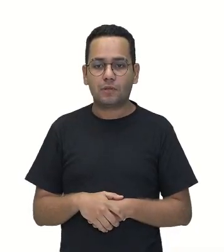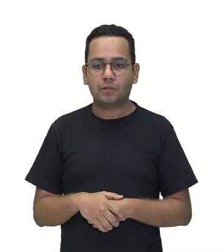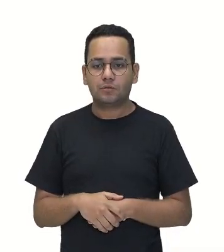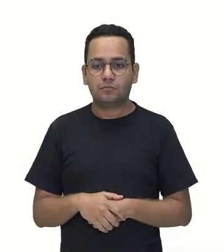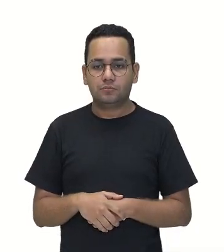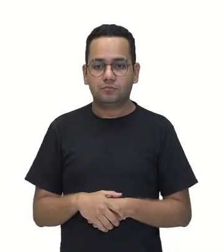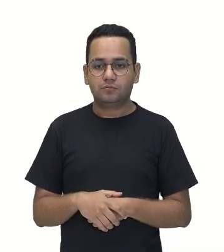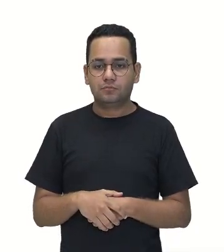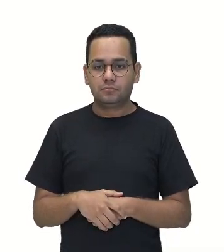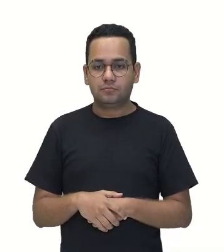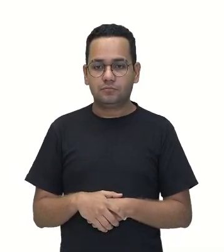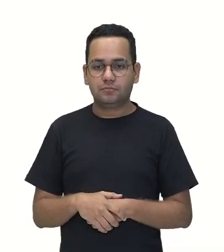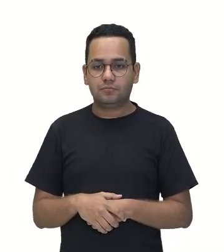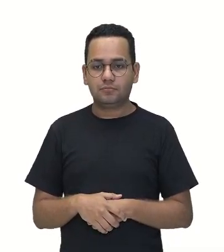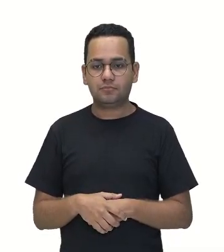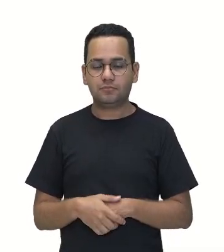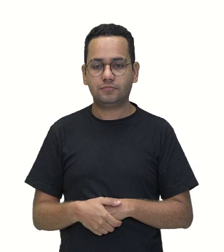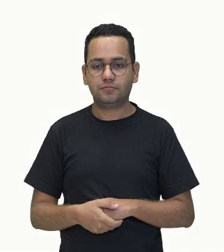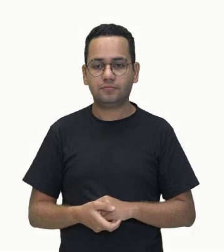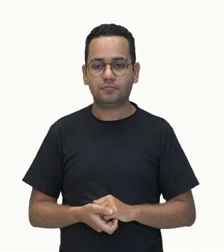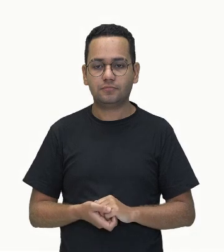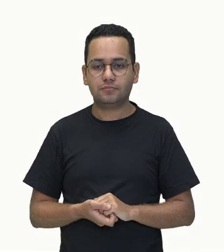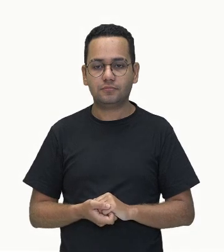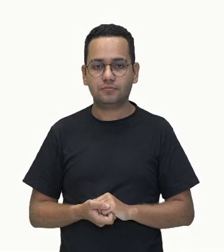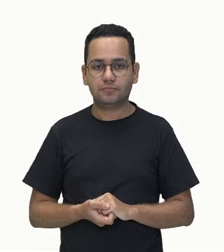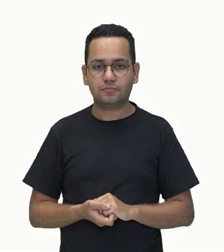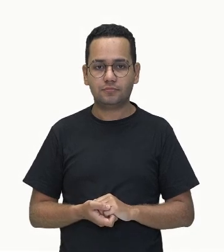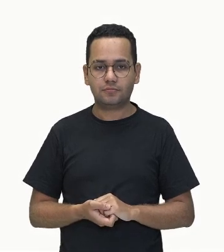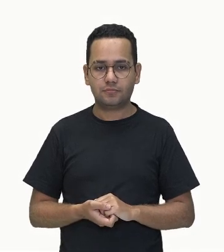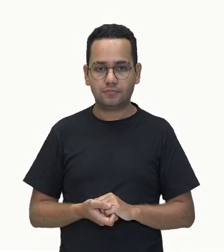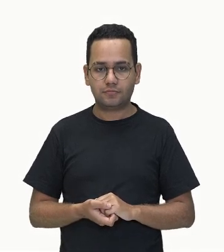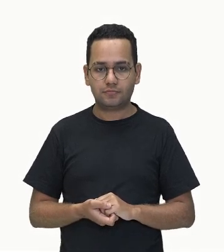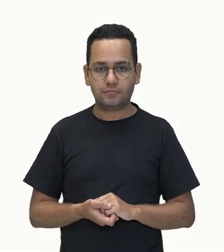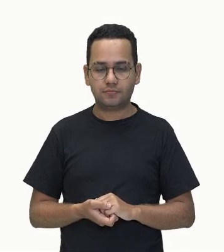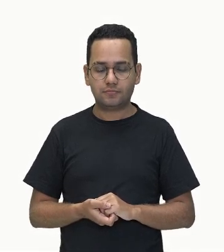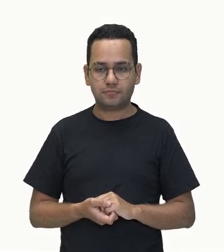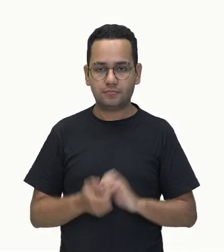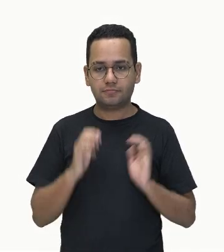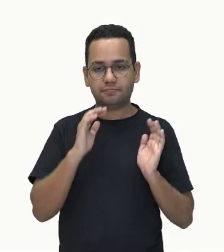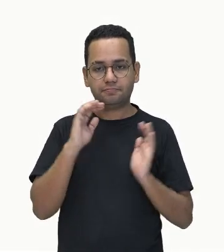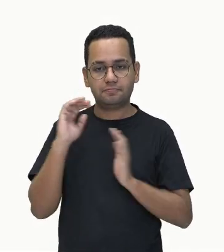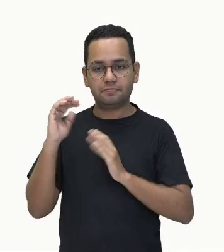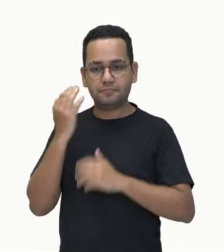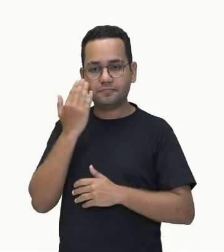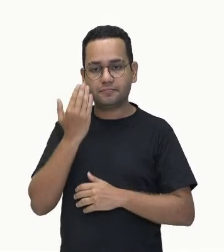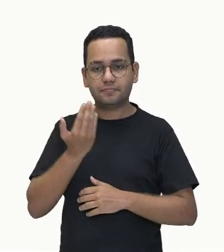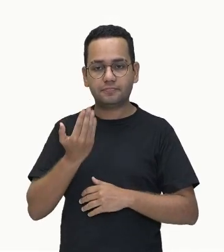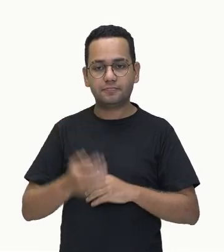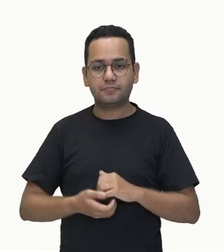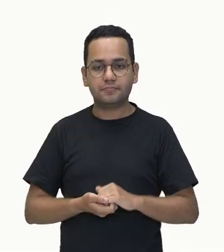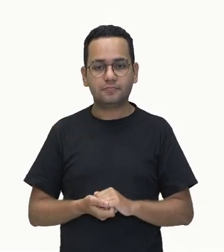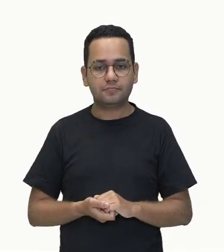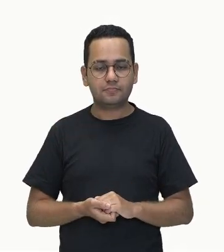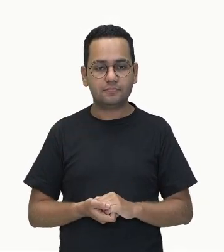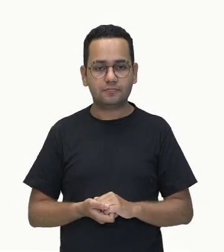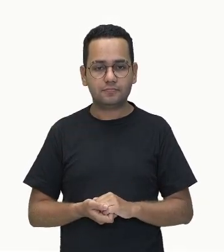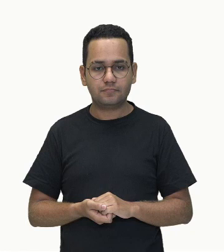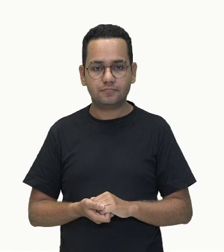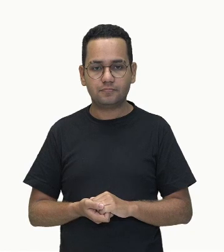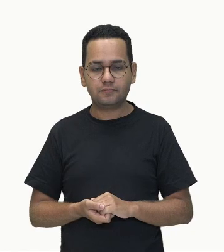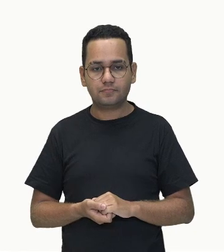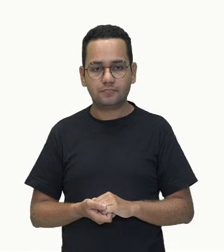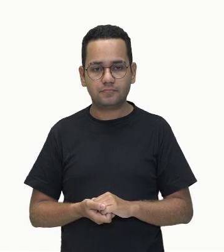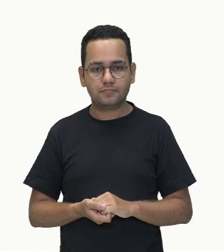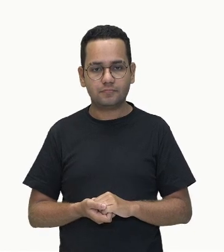seguindo muito bem Então nesse caso Aqui nós temos algumas alguns exemplos tá de equação